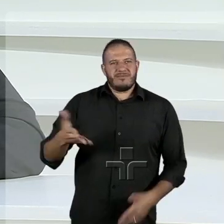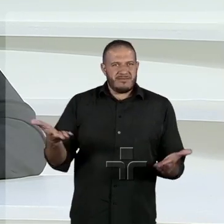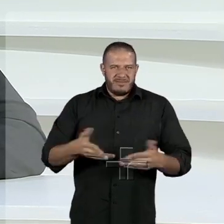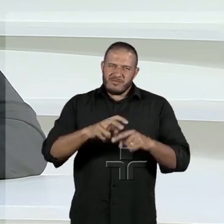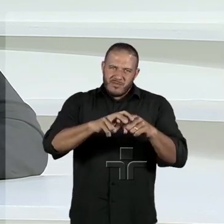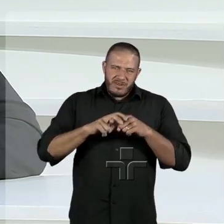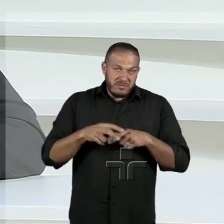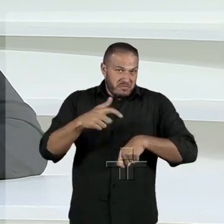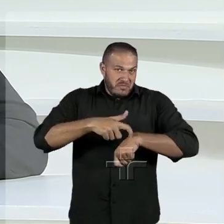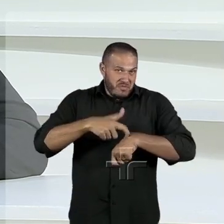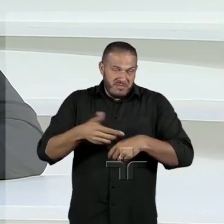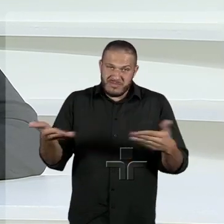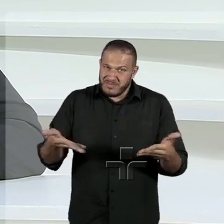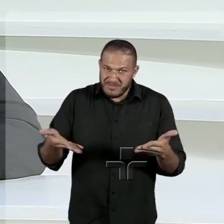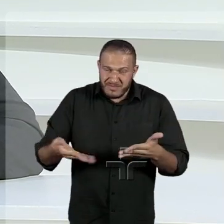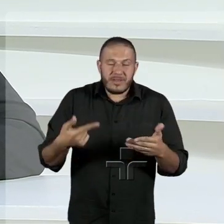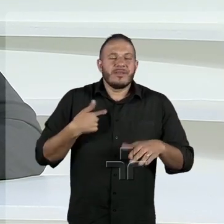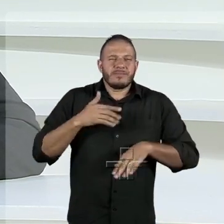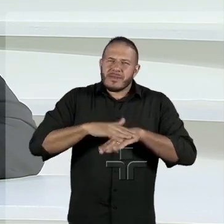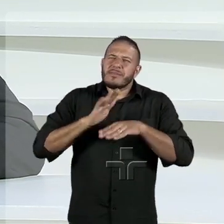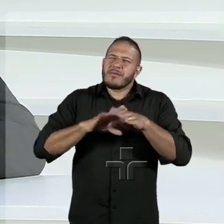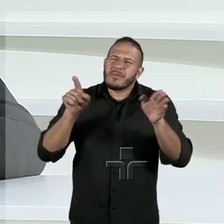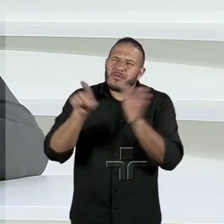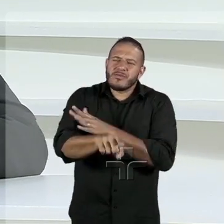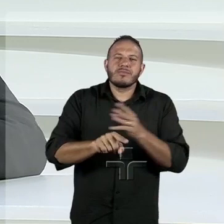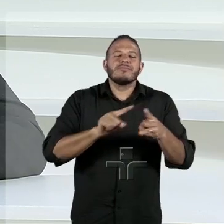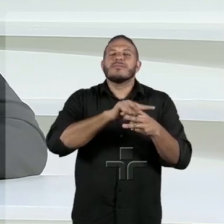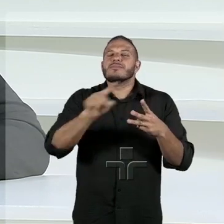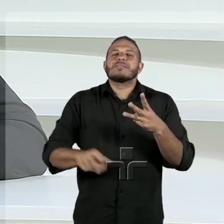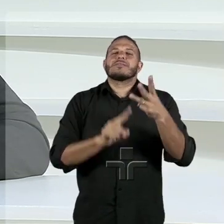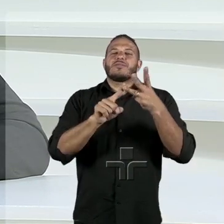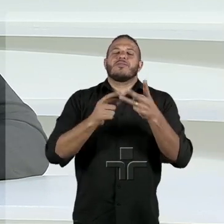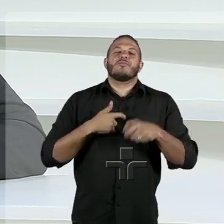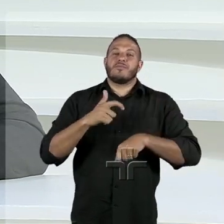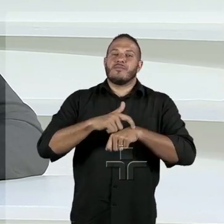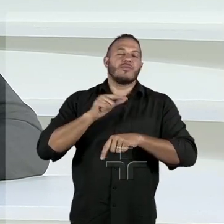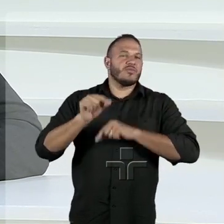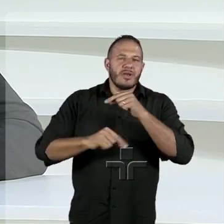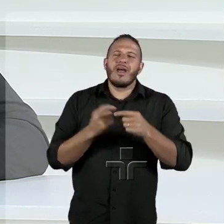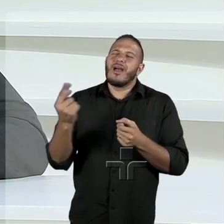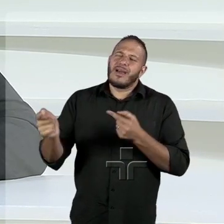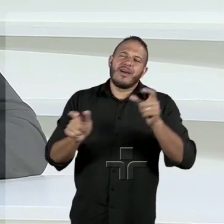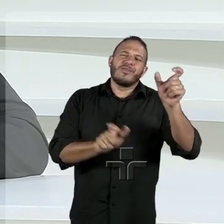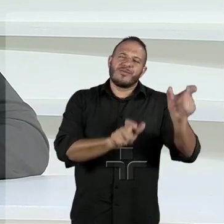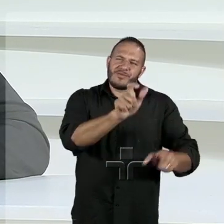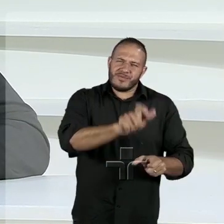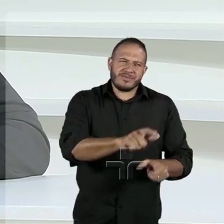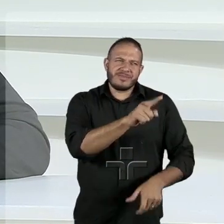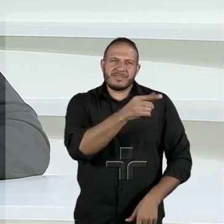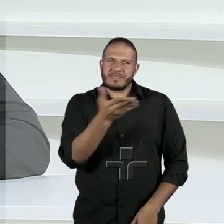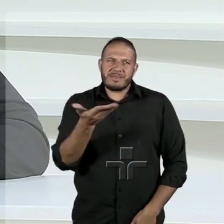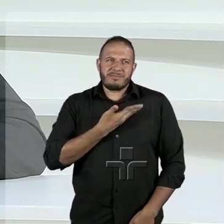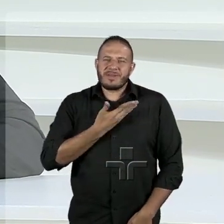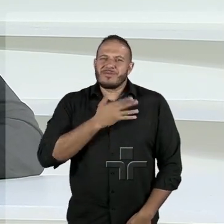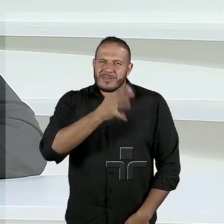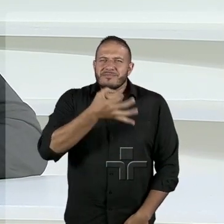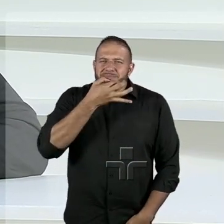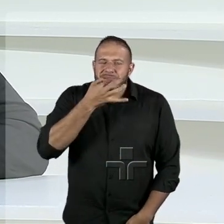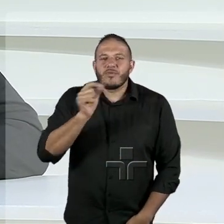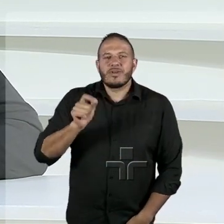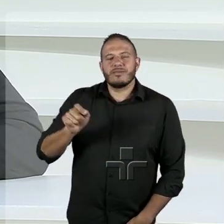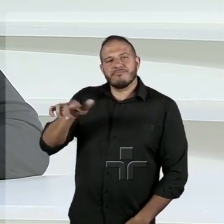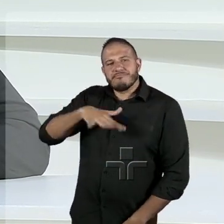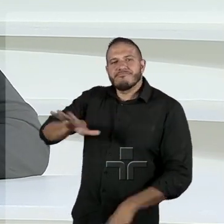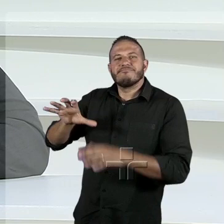minha pergunta é com relação a uma terceira frente, e alguns colegas já mencionaram a questão dos